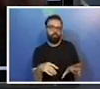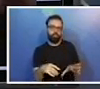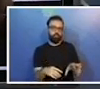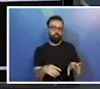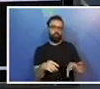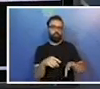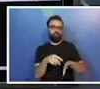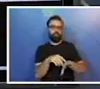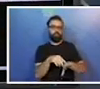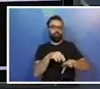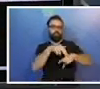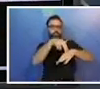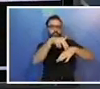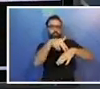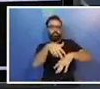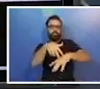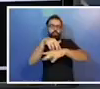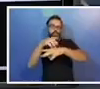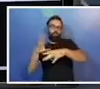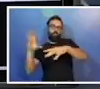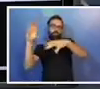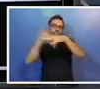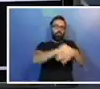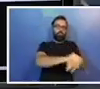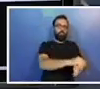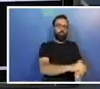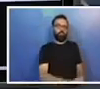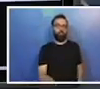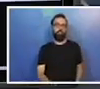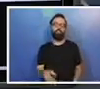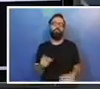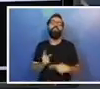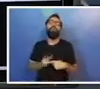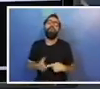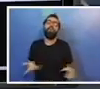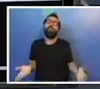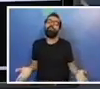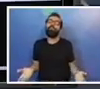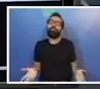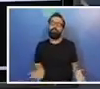surfistas ou as pessoas que estão nadando no mar porque eles querem comer a gente?